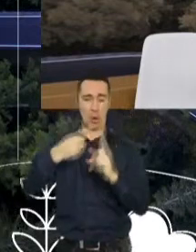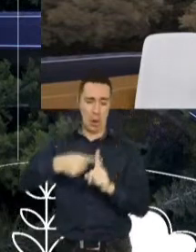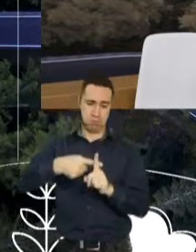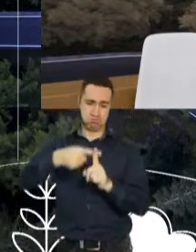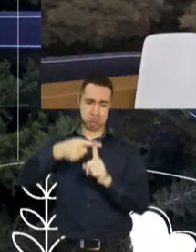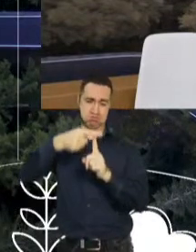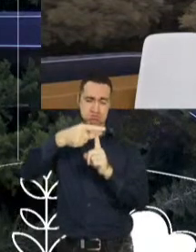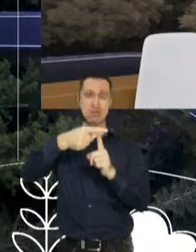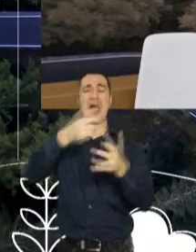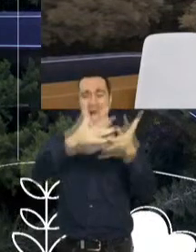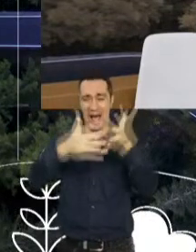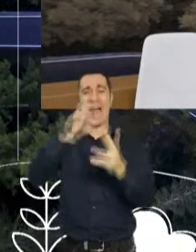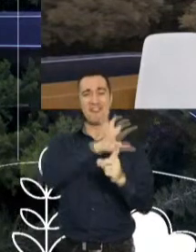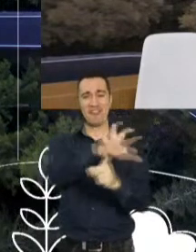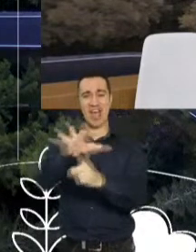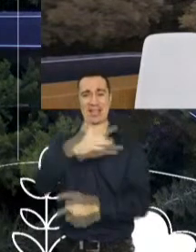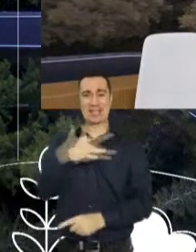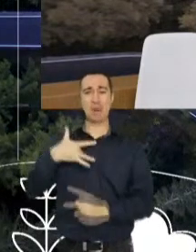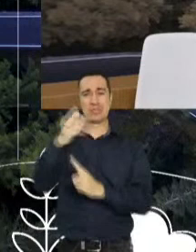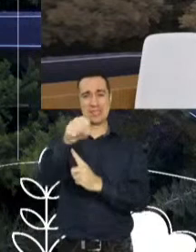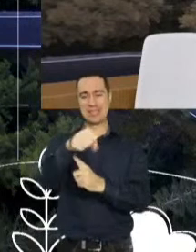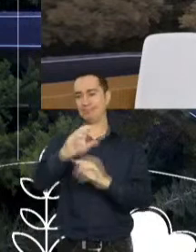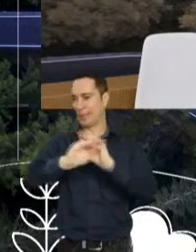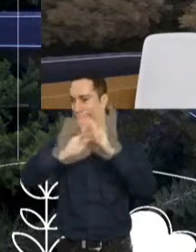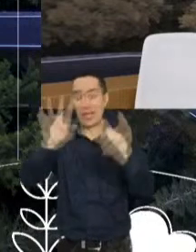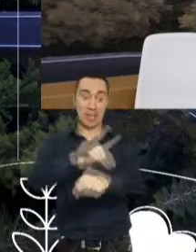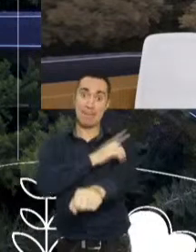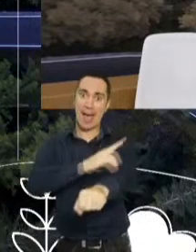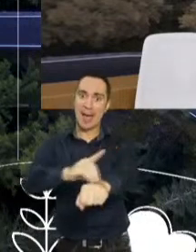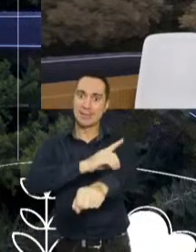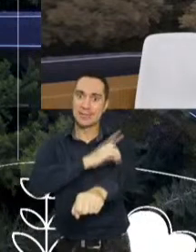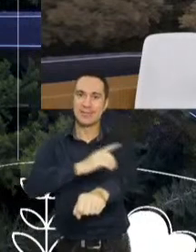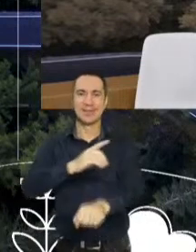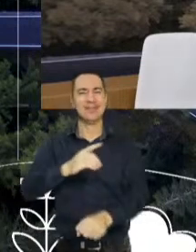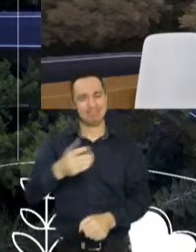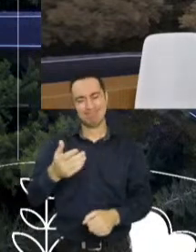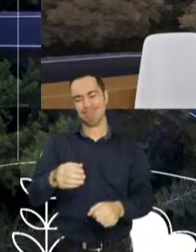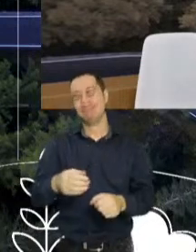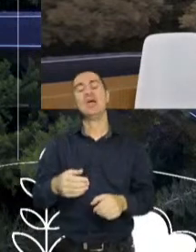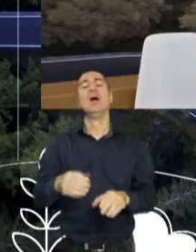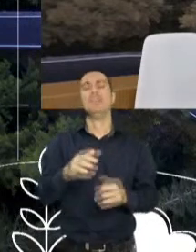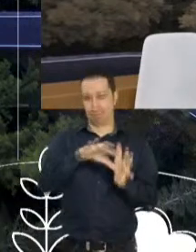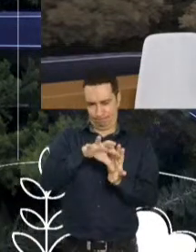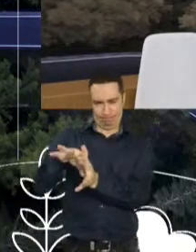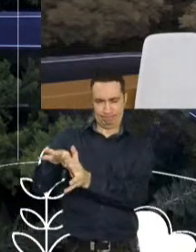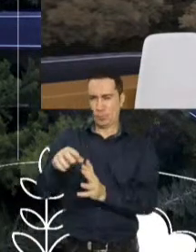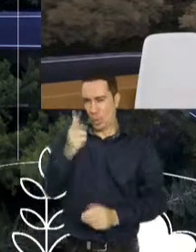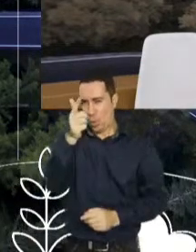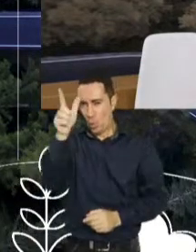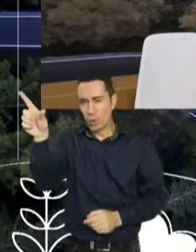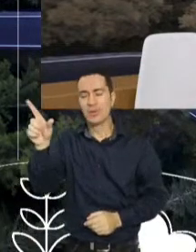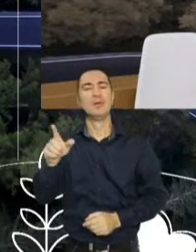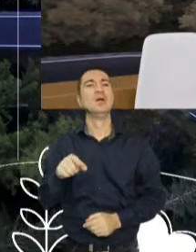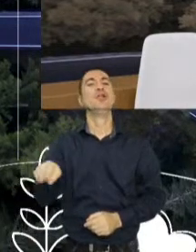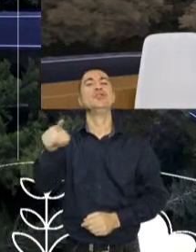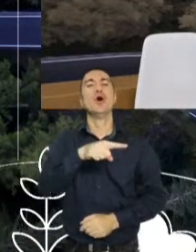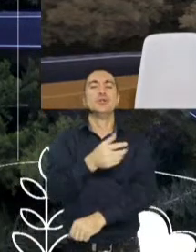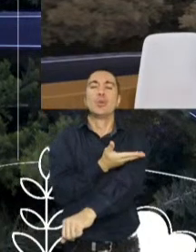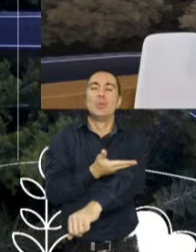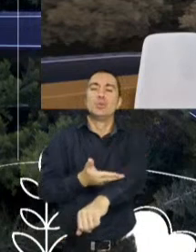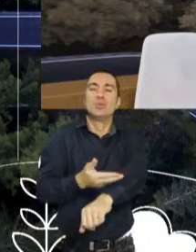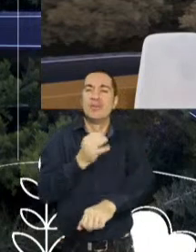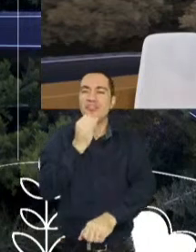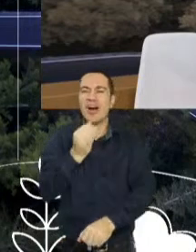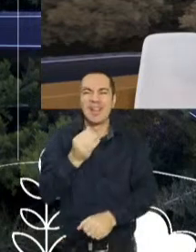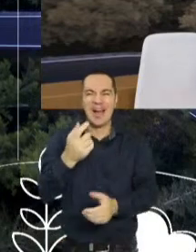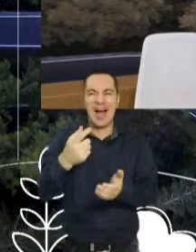climáticas sobre a saúde das pessoas, o nosso dia a dia. Diabetes é uma delas, muitas pessoas têm. Agora, a gente encara, a gente fala, quando a gente fala